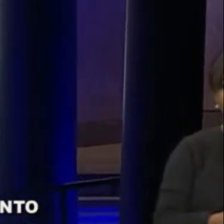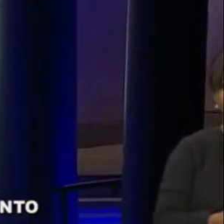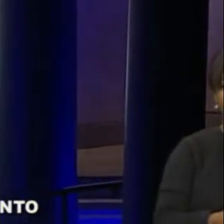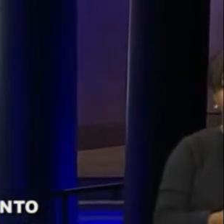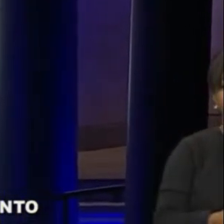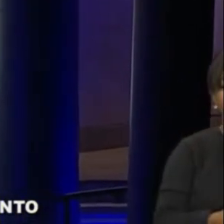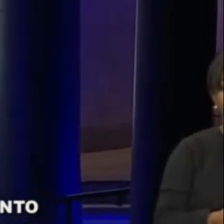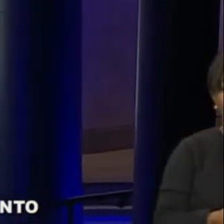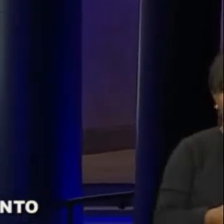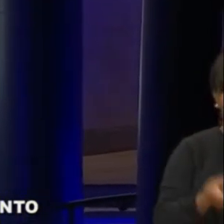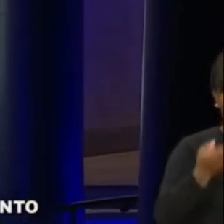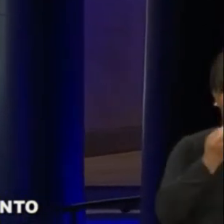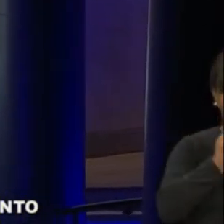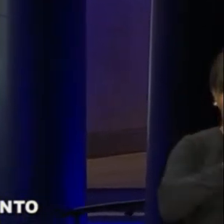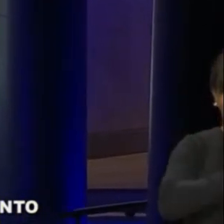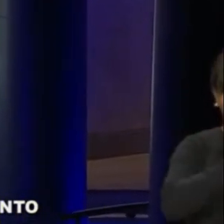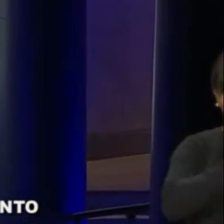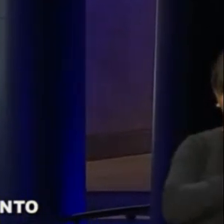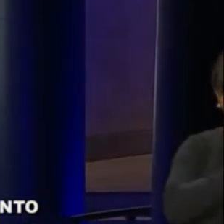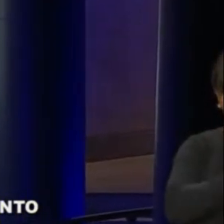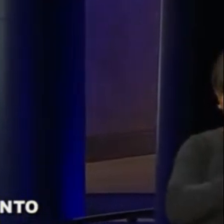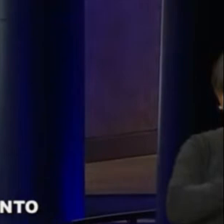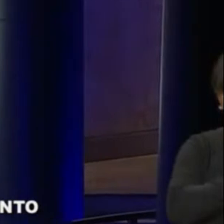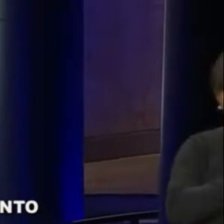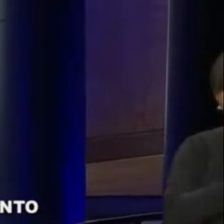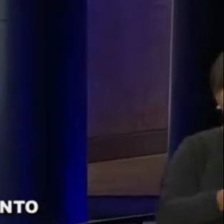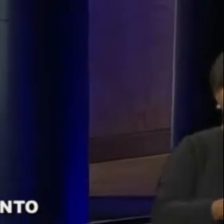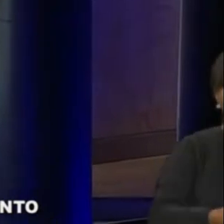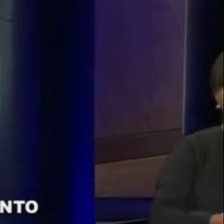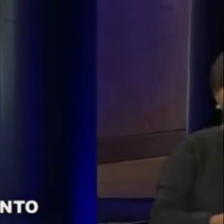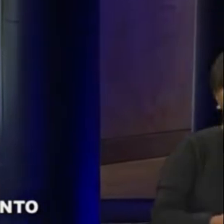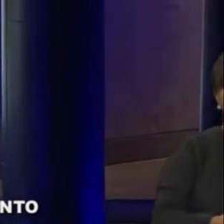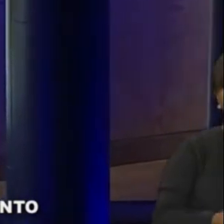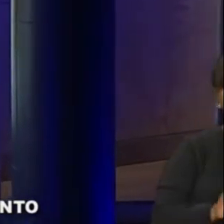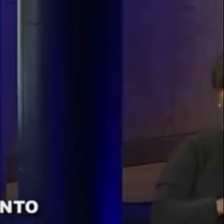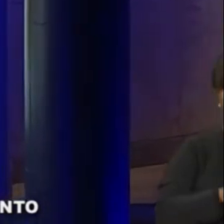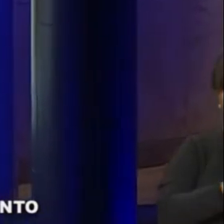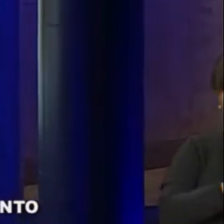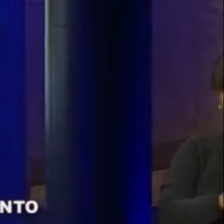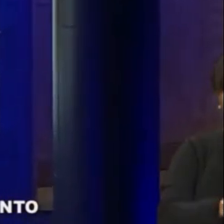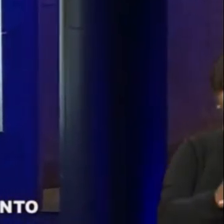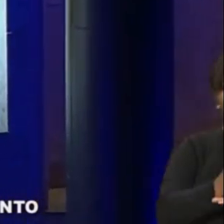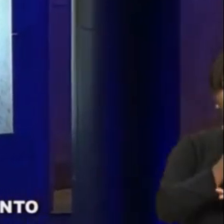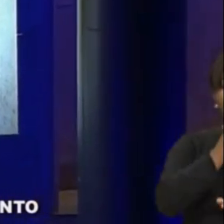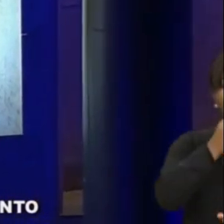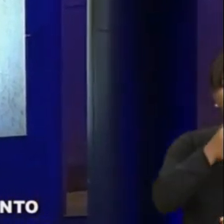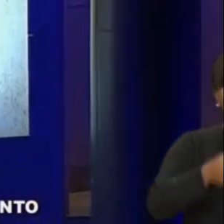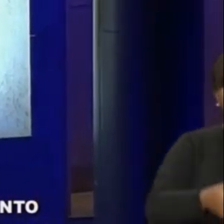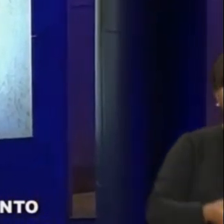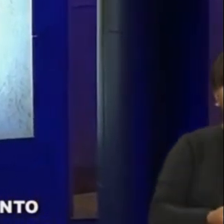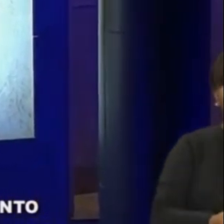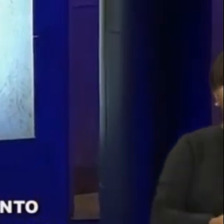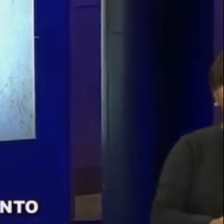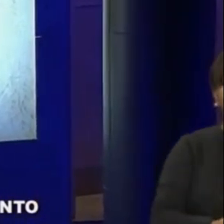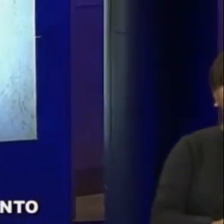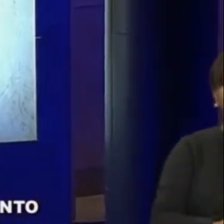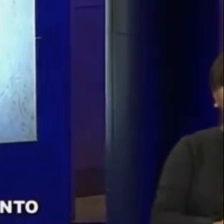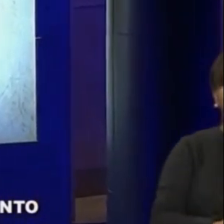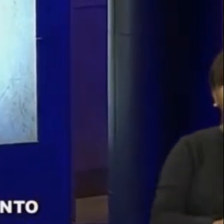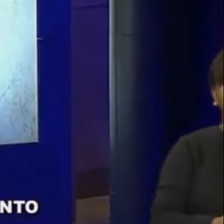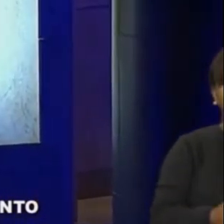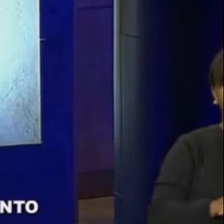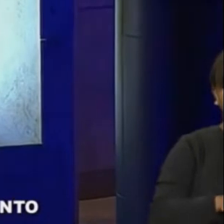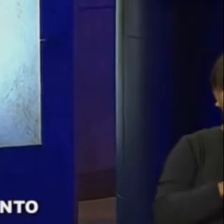Ah, minha amiga, meu amigo, é noite de salvação, é noite